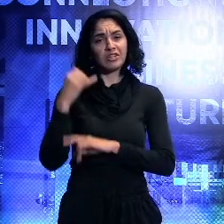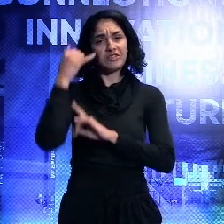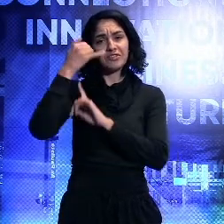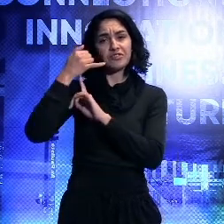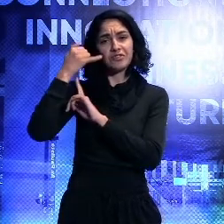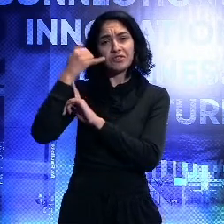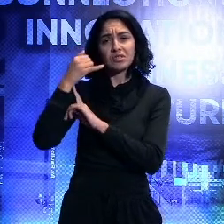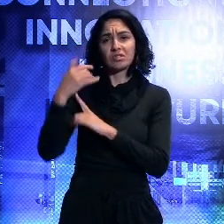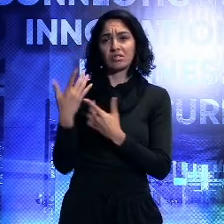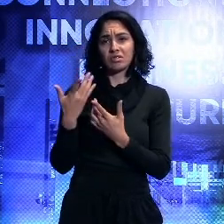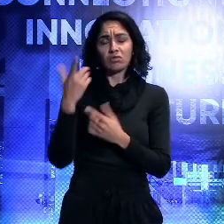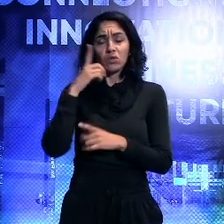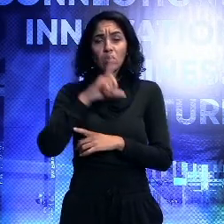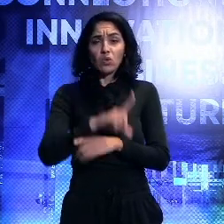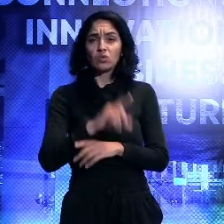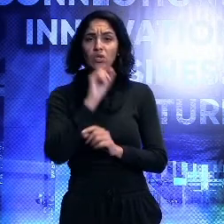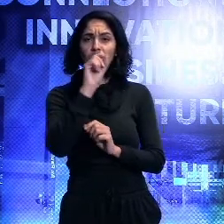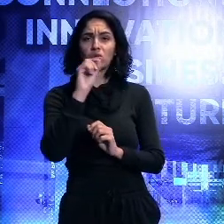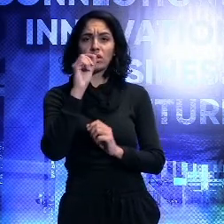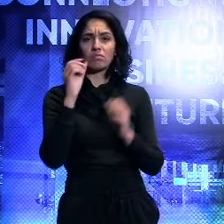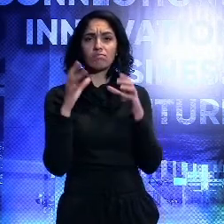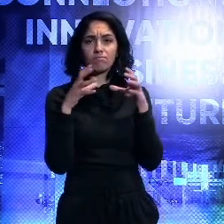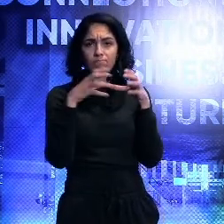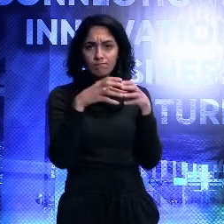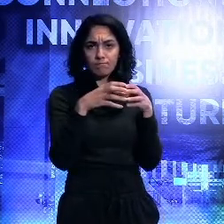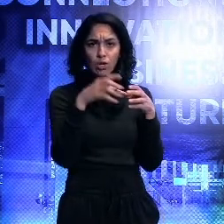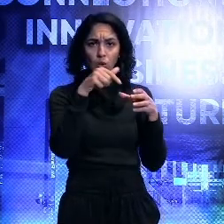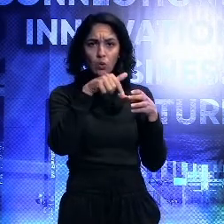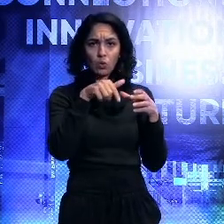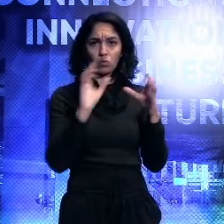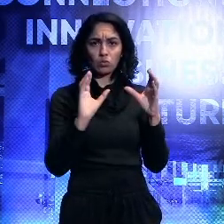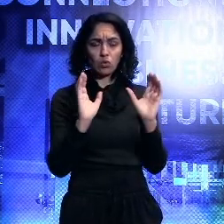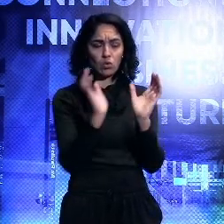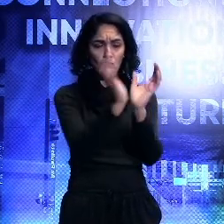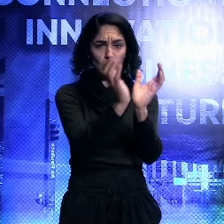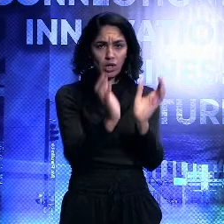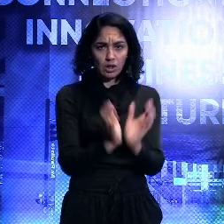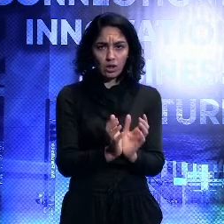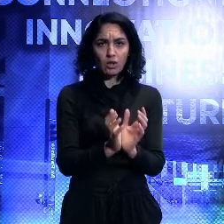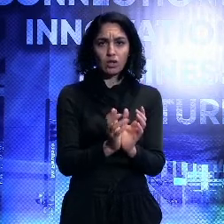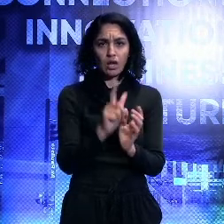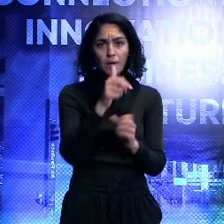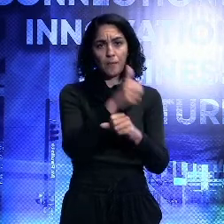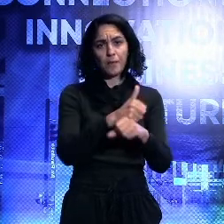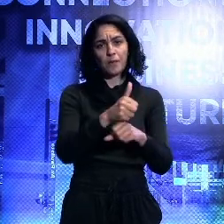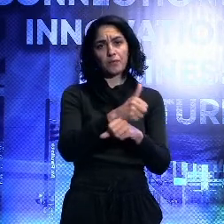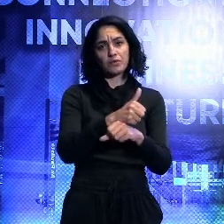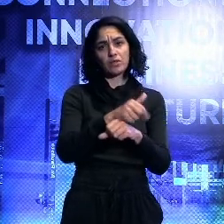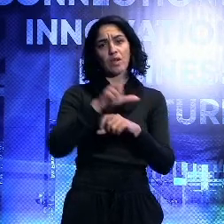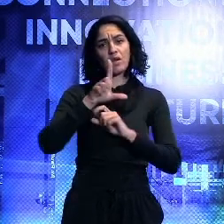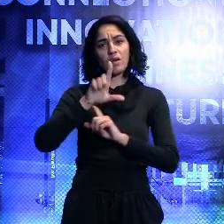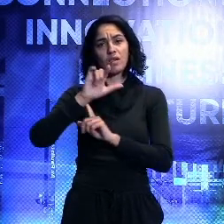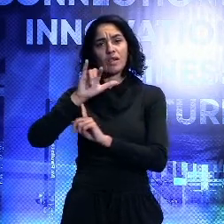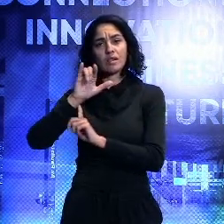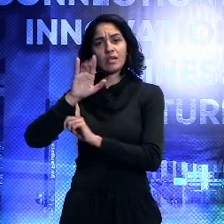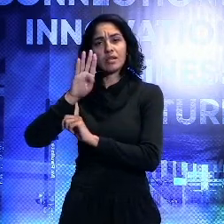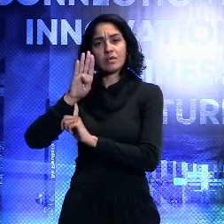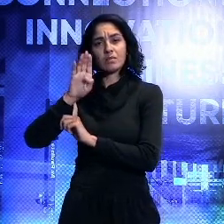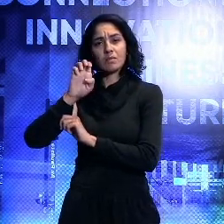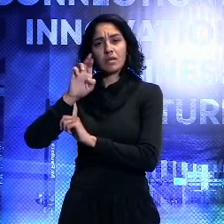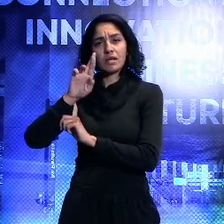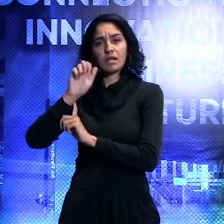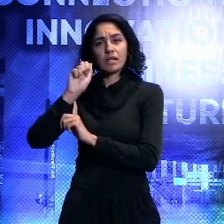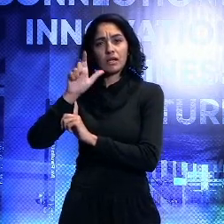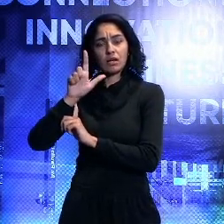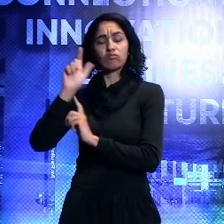e você consegue aglutinar aquela massa dentro de uma categoria genérica chamada profissional liberal. Aí você vai lá e escolhe, dentro da narrativa que você